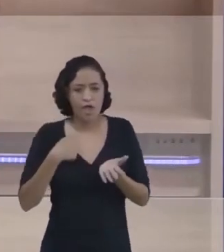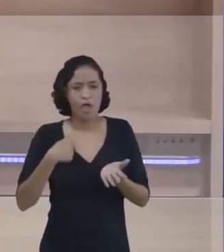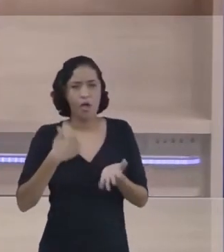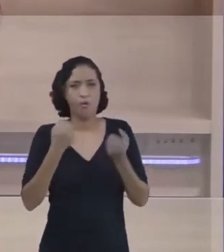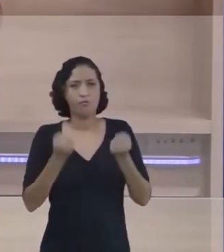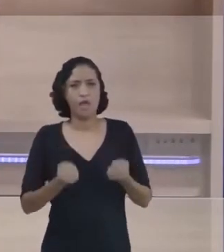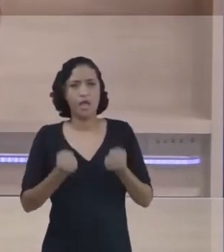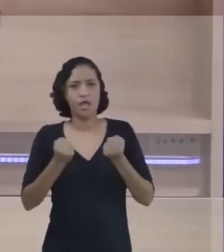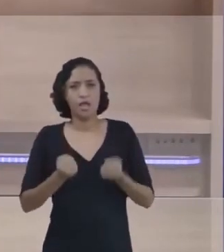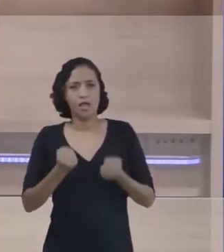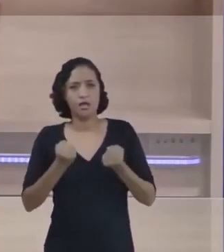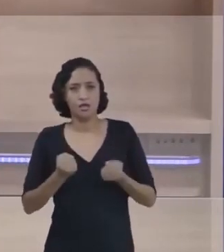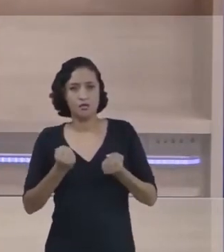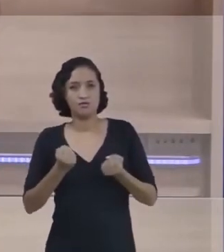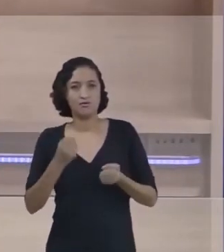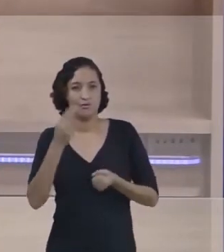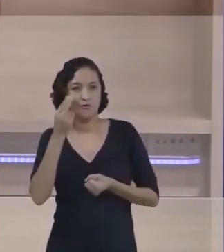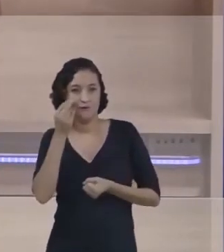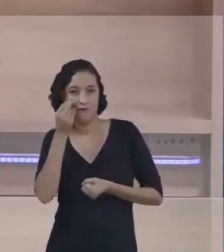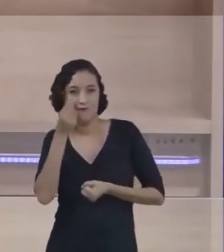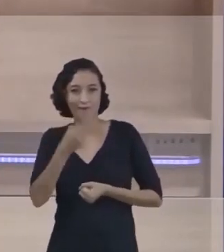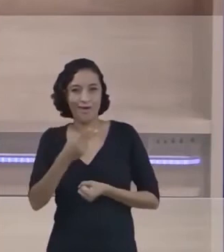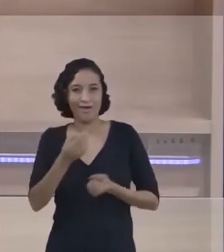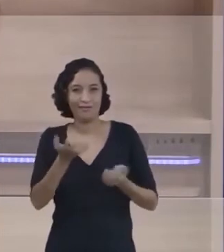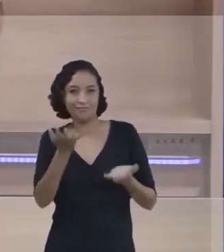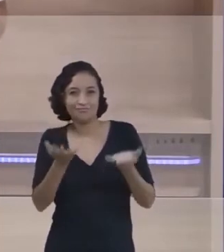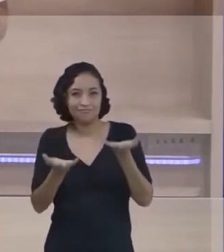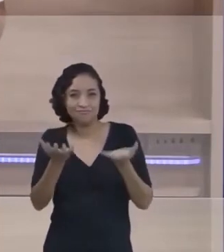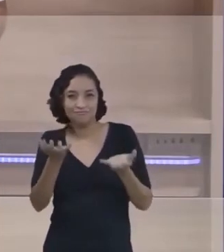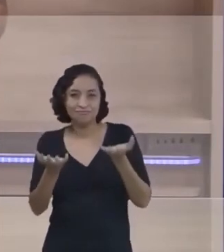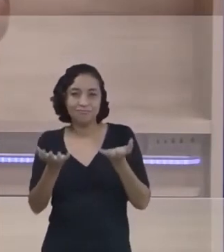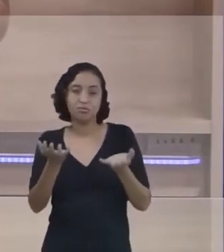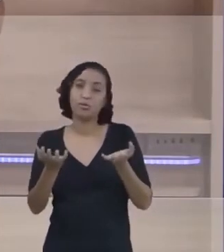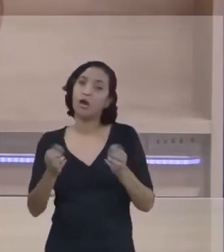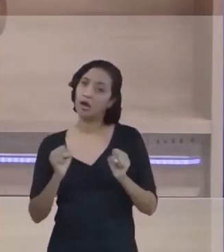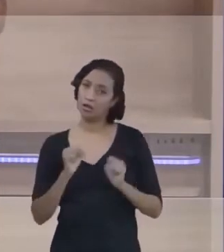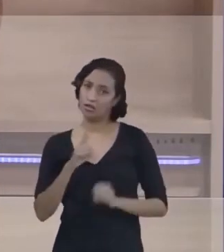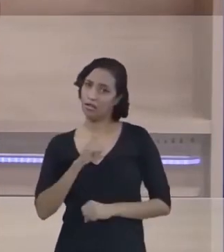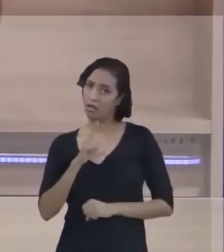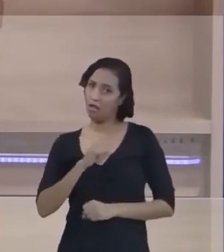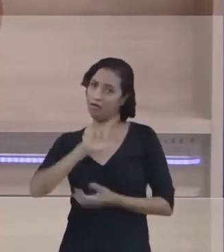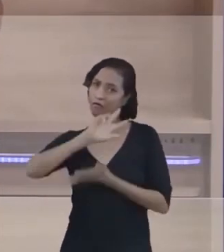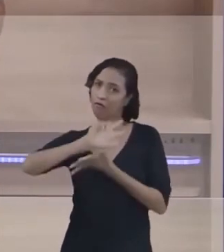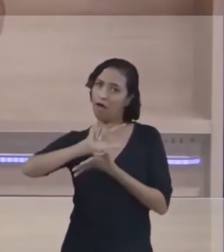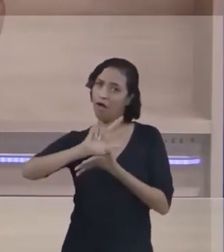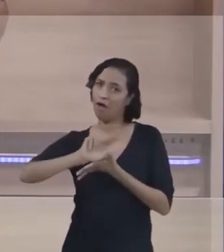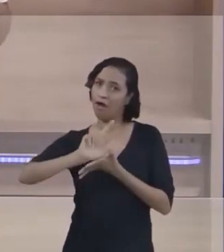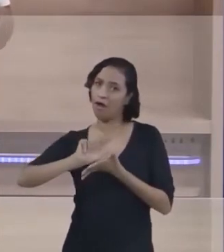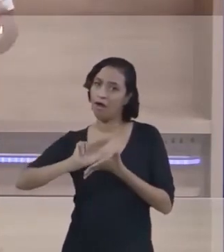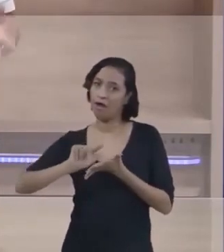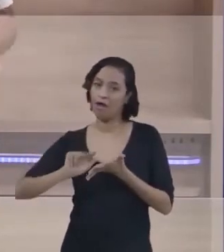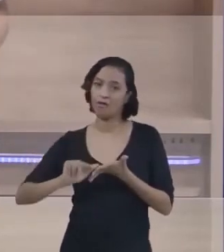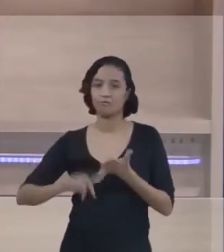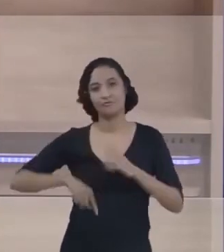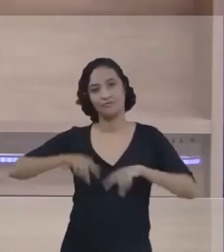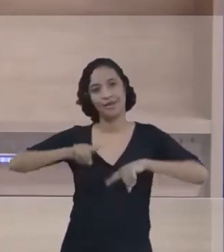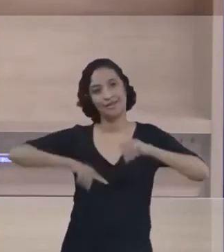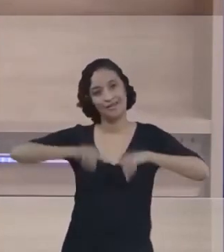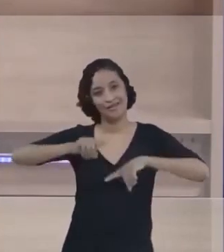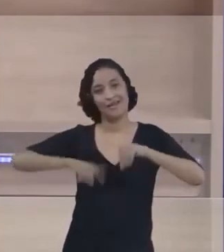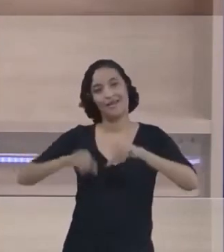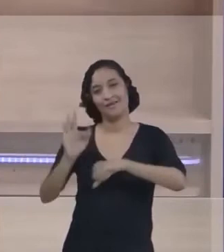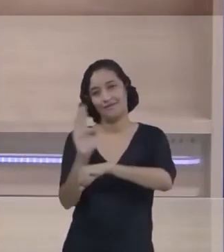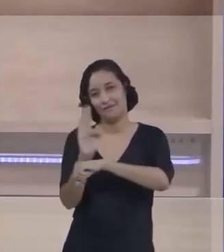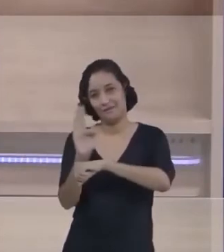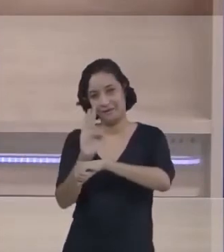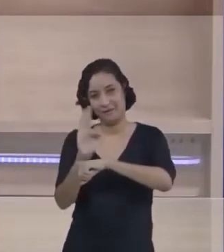farmácia, subiu lá na balança para ver qual a sua massa. Então, temos muitos instrumentos convencionais. Ou, agora que